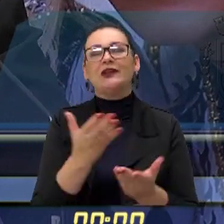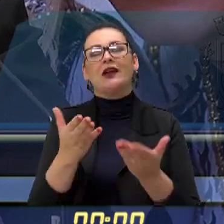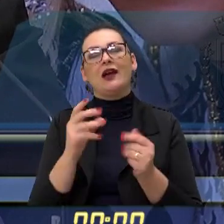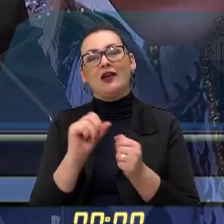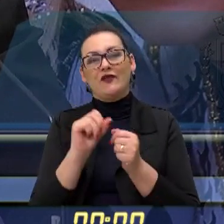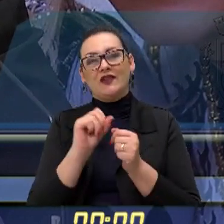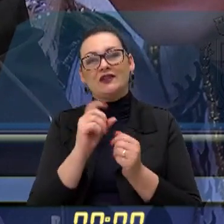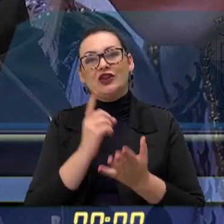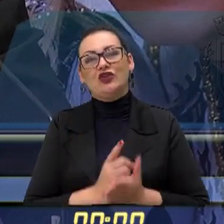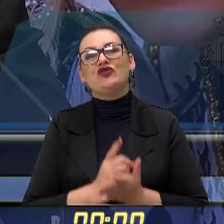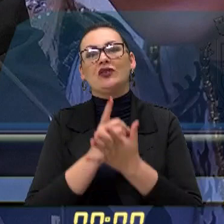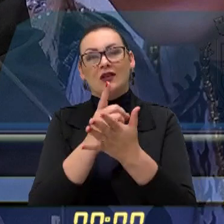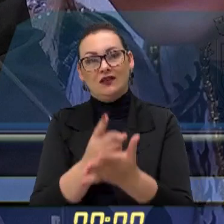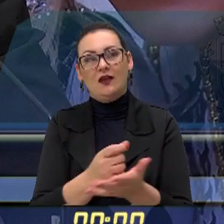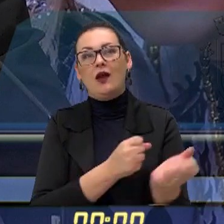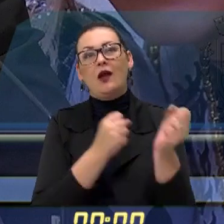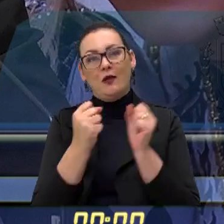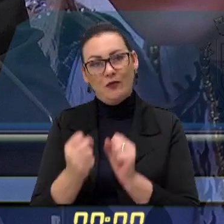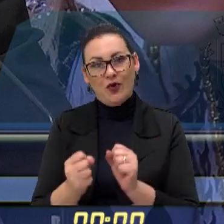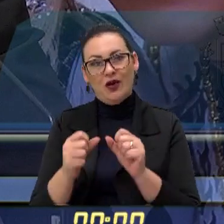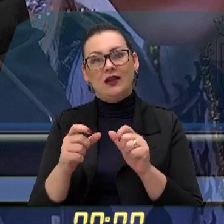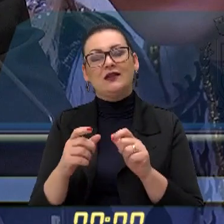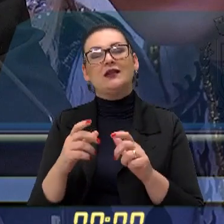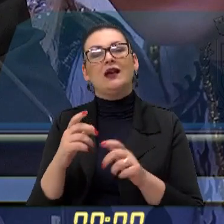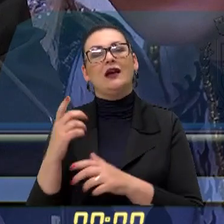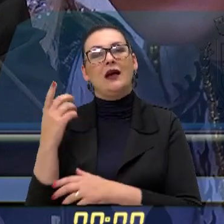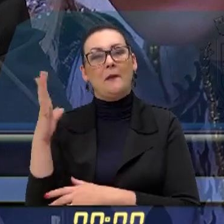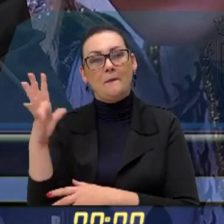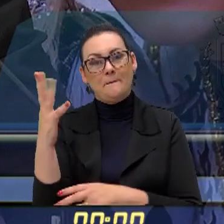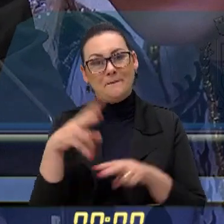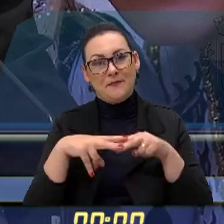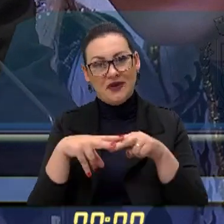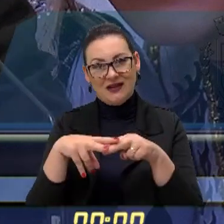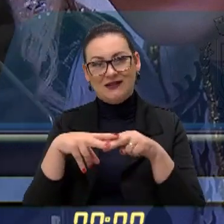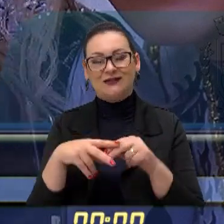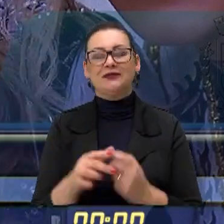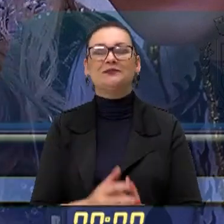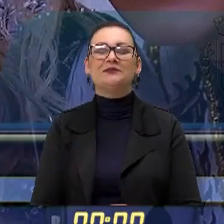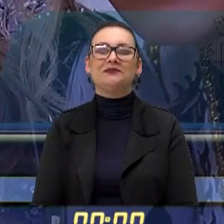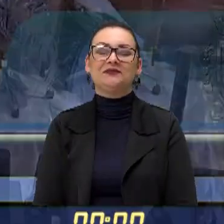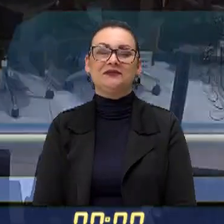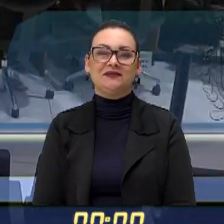casa para que nós podemos levar essa praça ali para dentro do Centro Social Urbano. Muito obrigado.